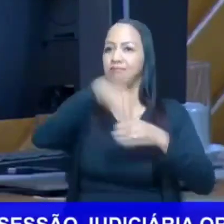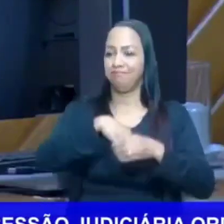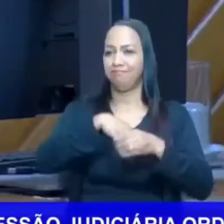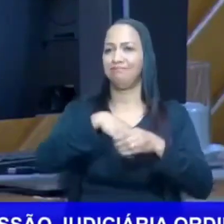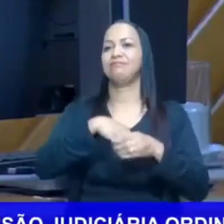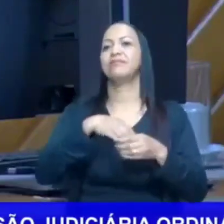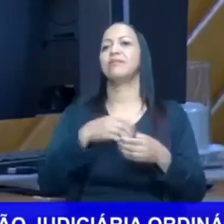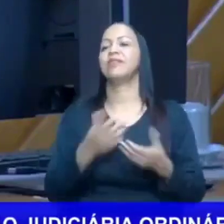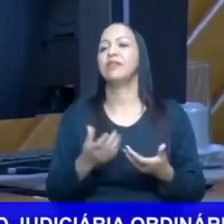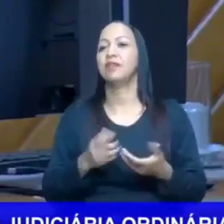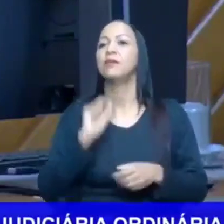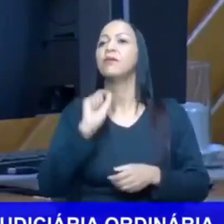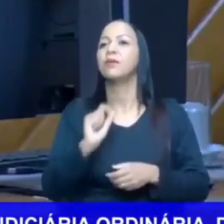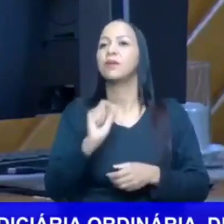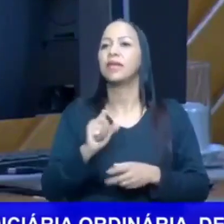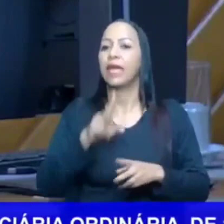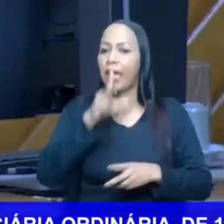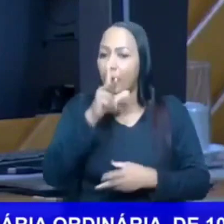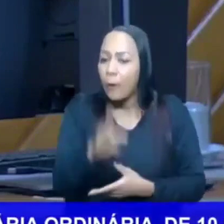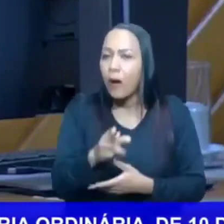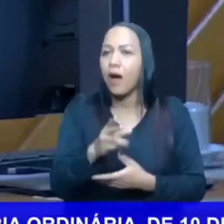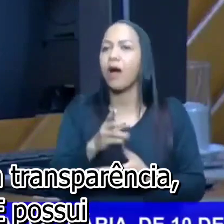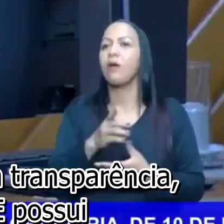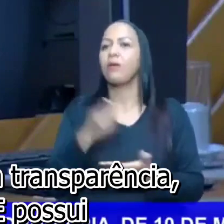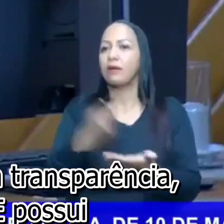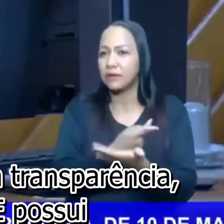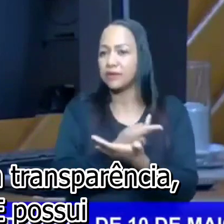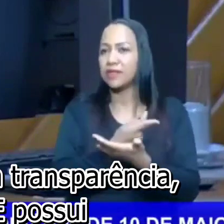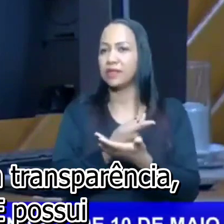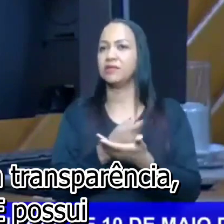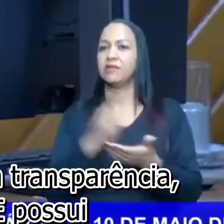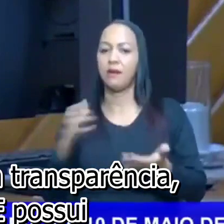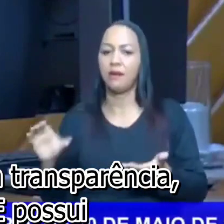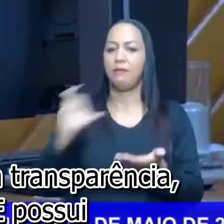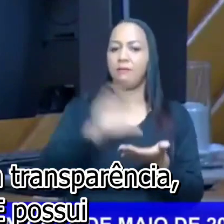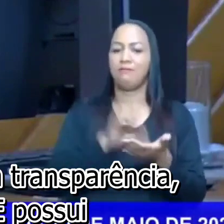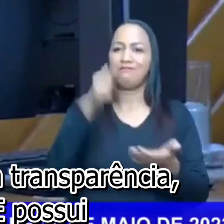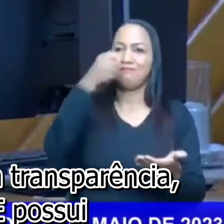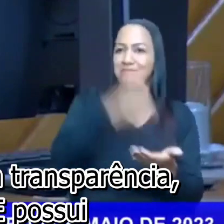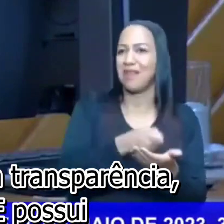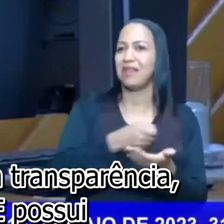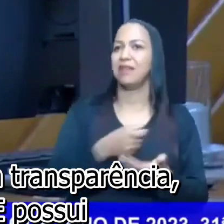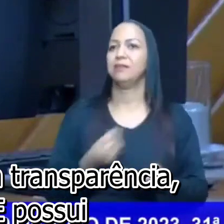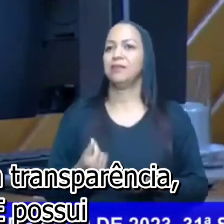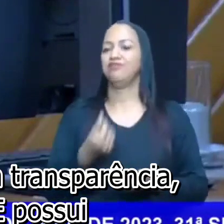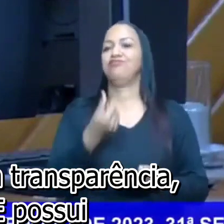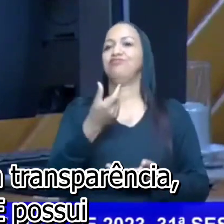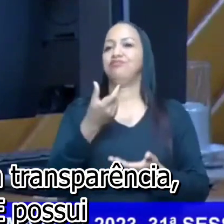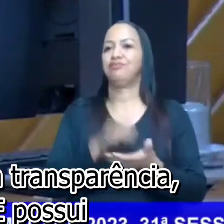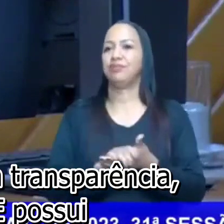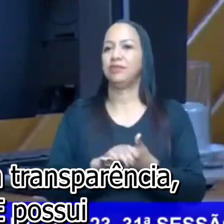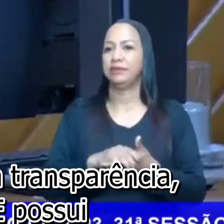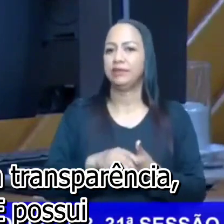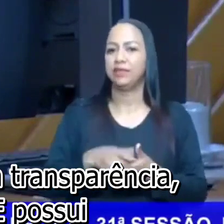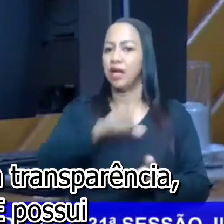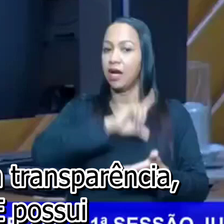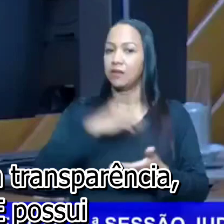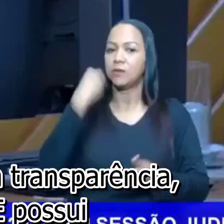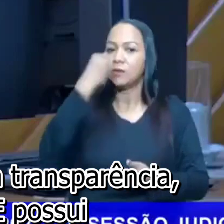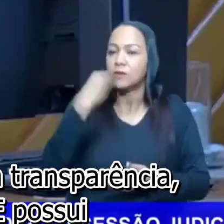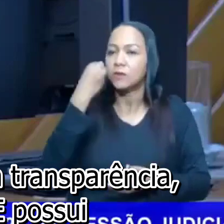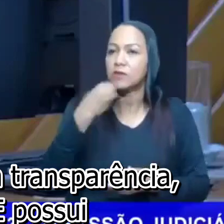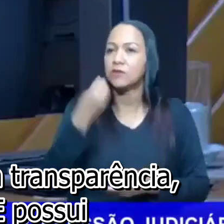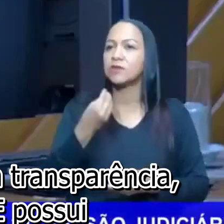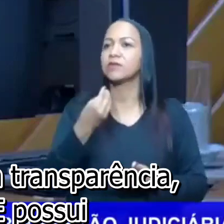de contas, o que igualmente ocorre quanto aos gastos efetuados com inobservância aos princípios da transparência,